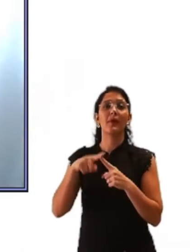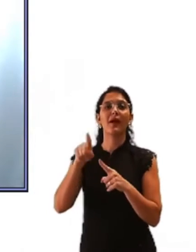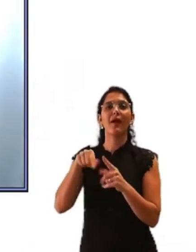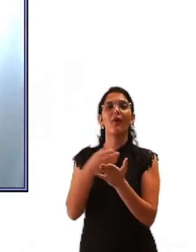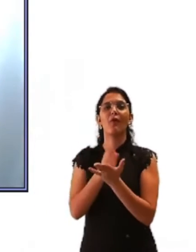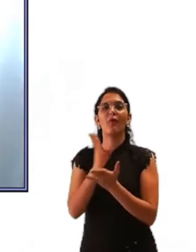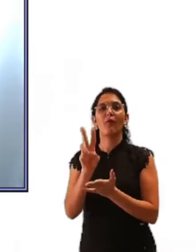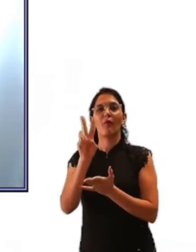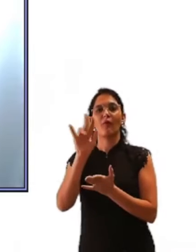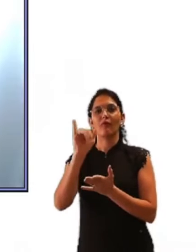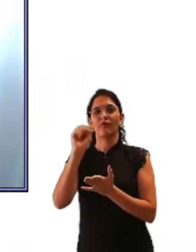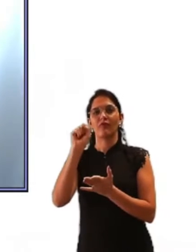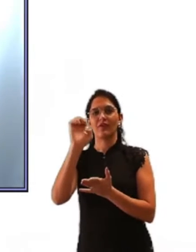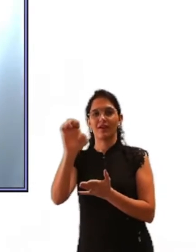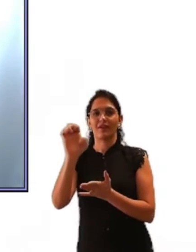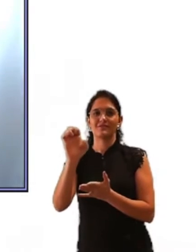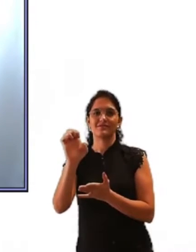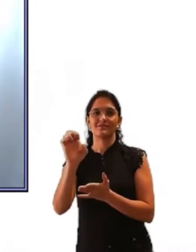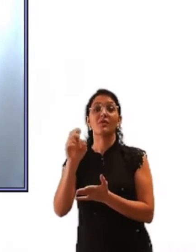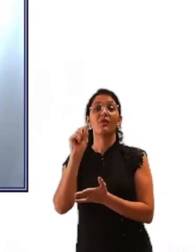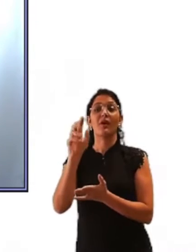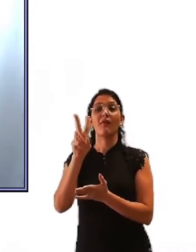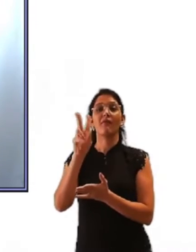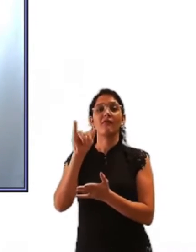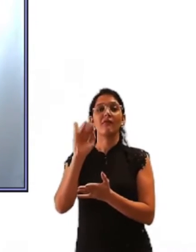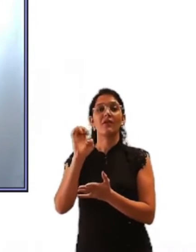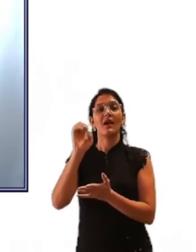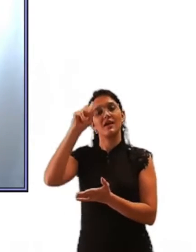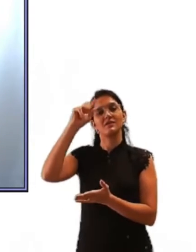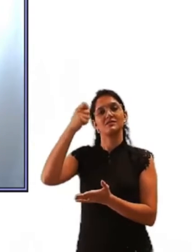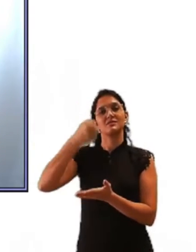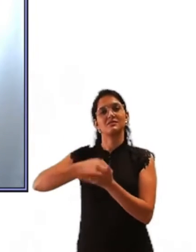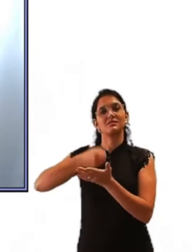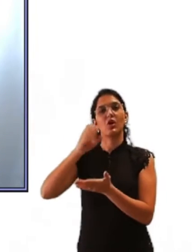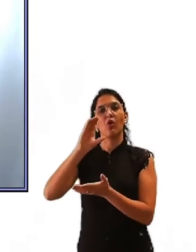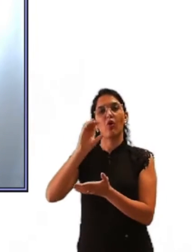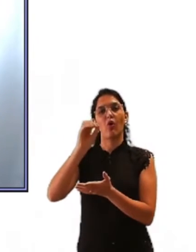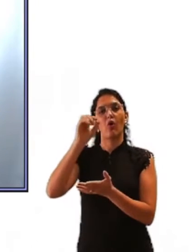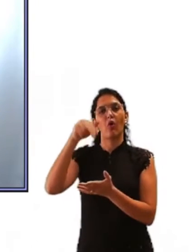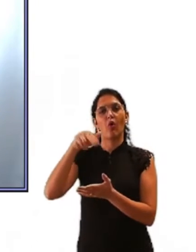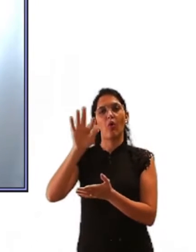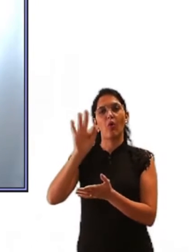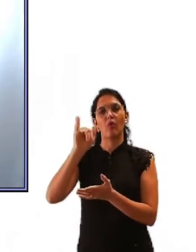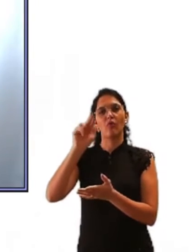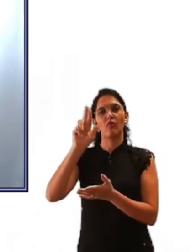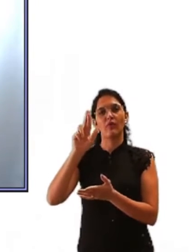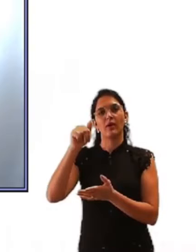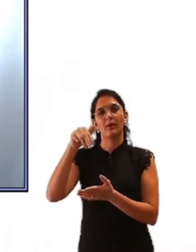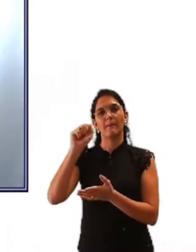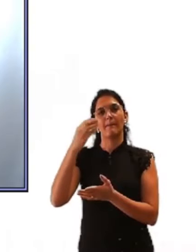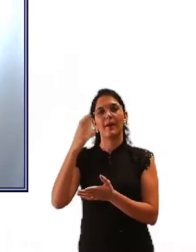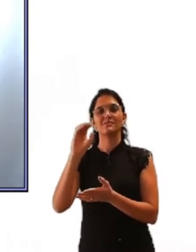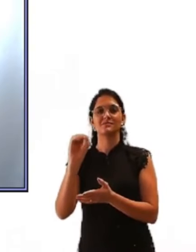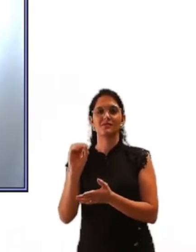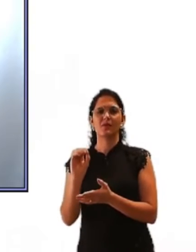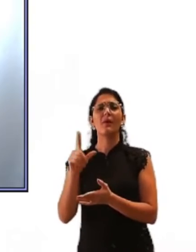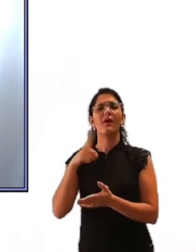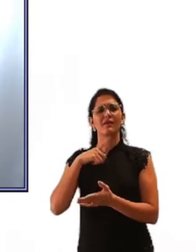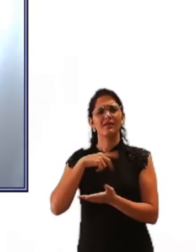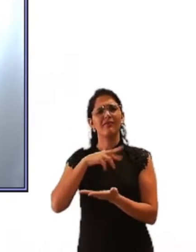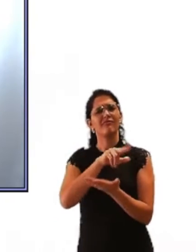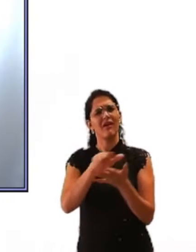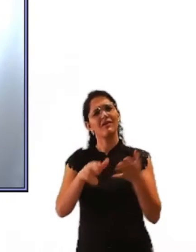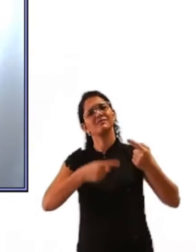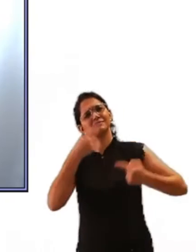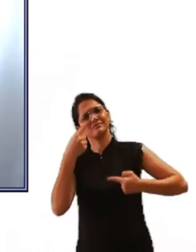um viés chamado de viés de confirmação. Esse viés de confirmação, ele é muito discutido, e